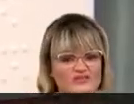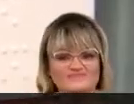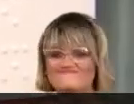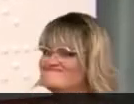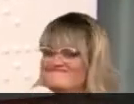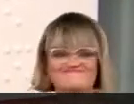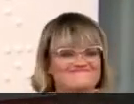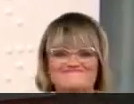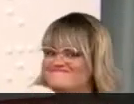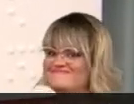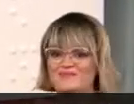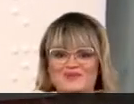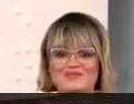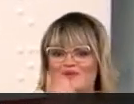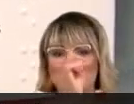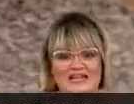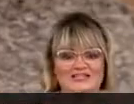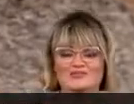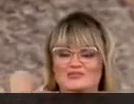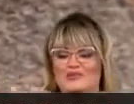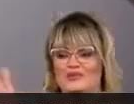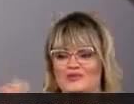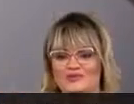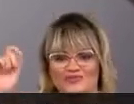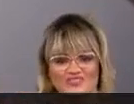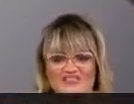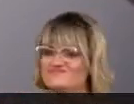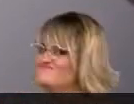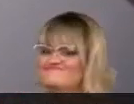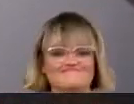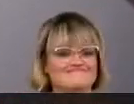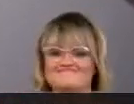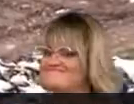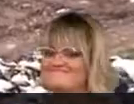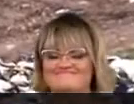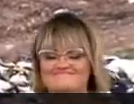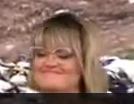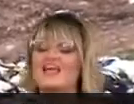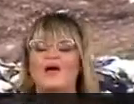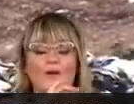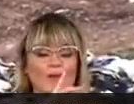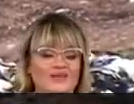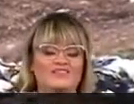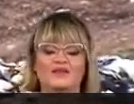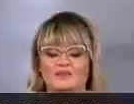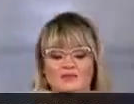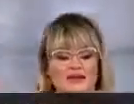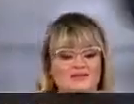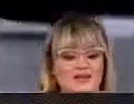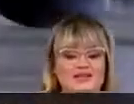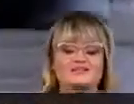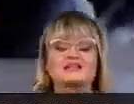Jogar medicamentos vencidos ou em desuso no lixo ou no vaso sanitário é ruim para o meio ambiente